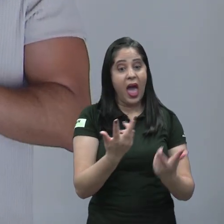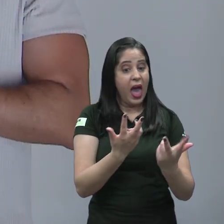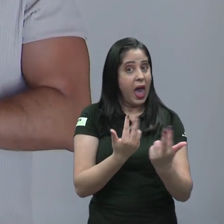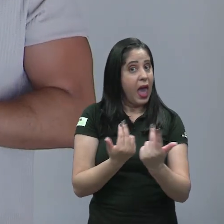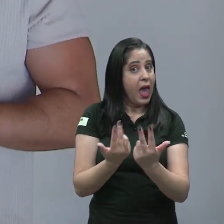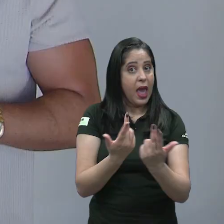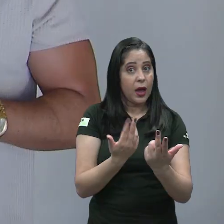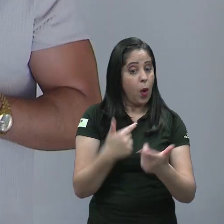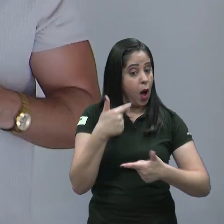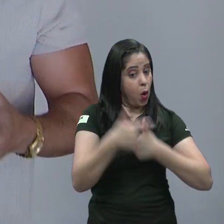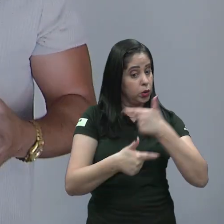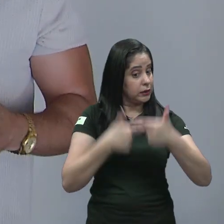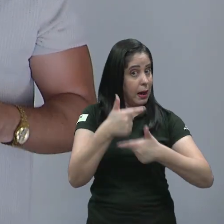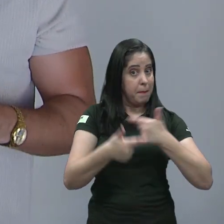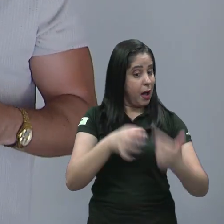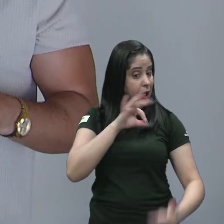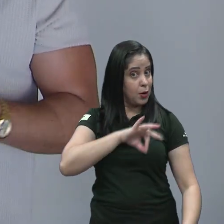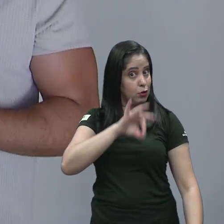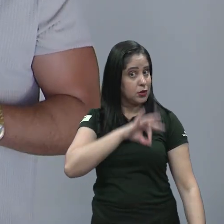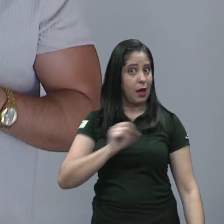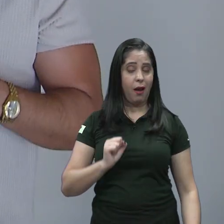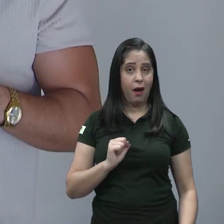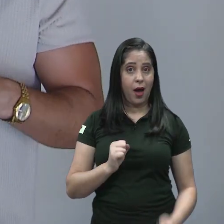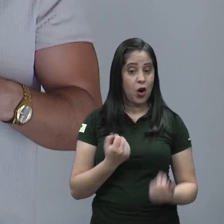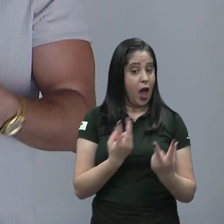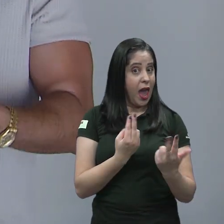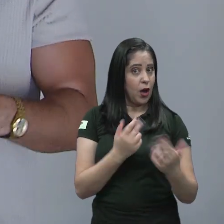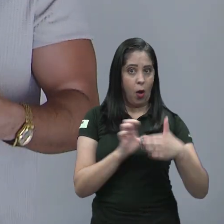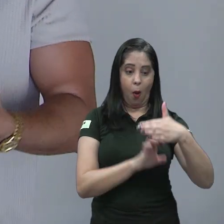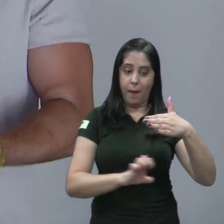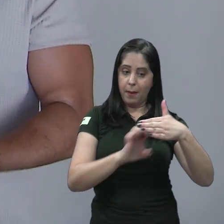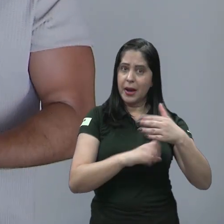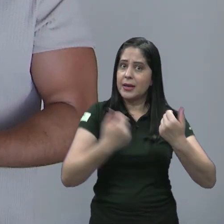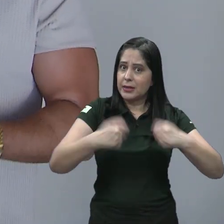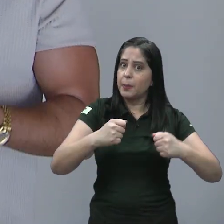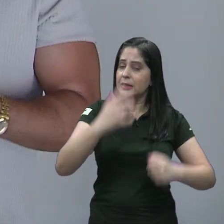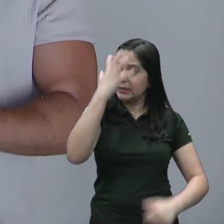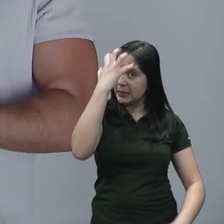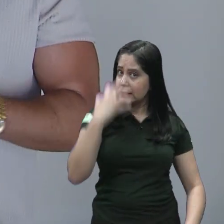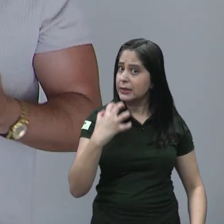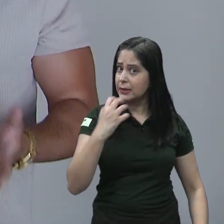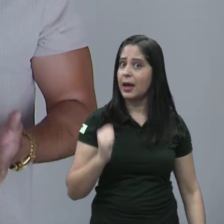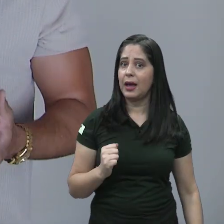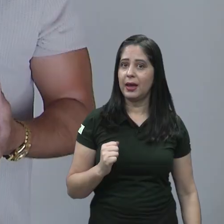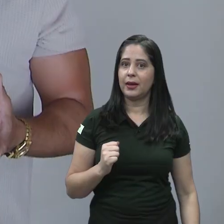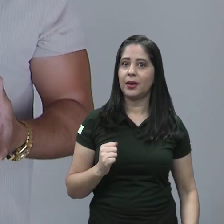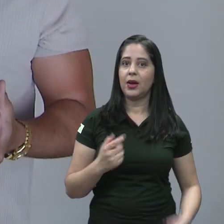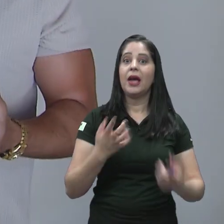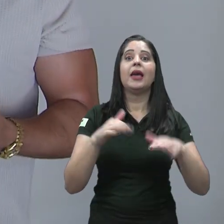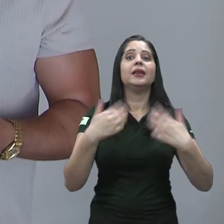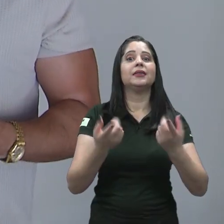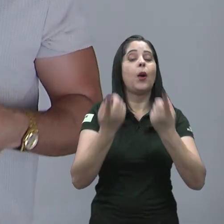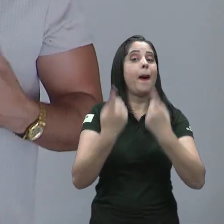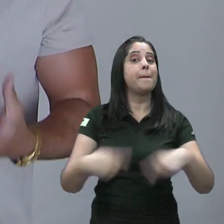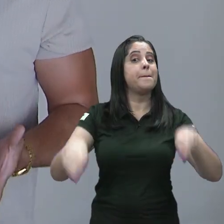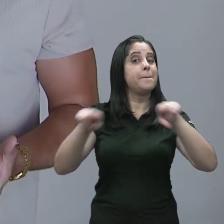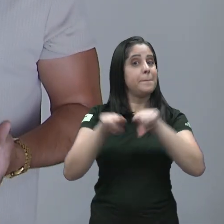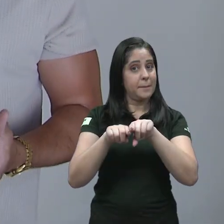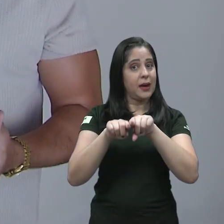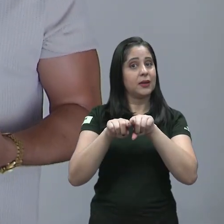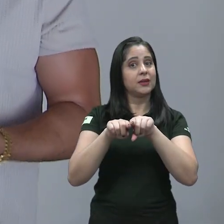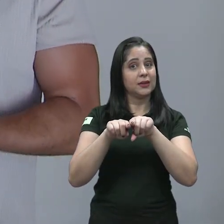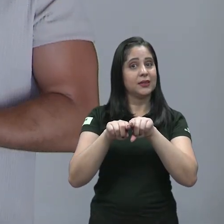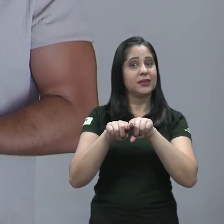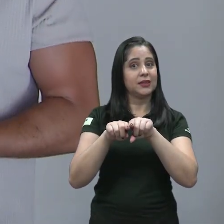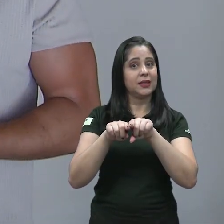sociais agora são o seu trabalho. É uma empresa e tem que ser levado a sério. E essa parte de parcerias é a parte comercial